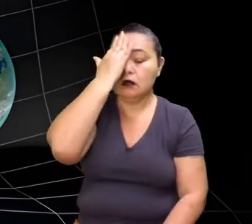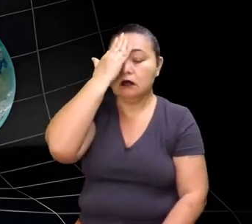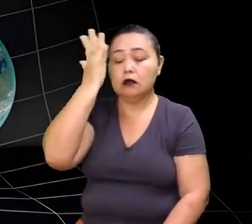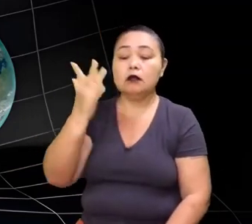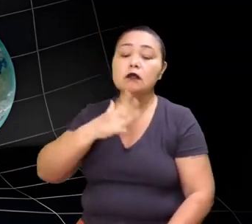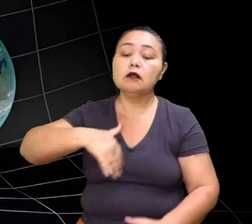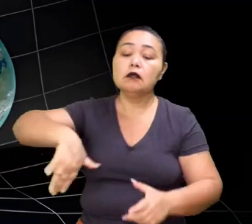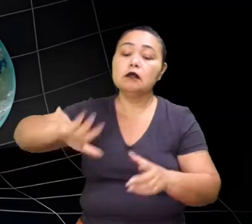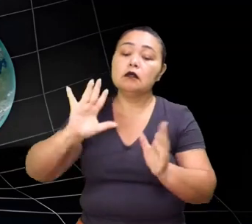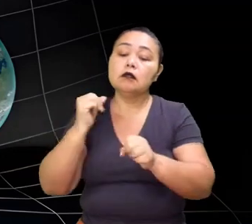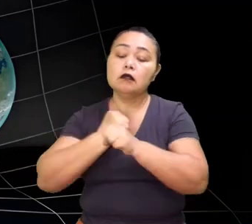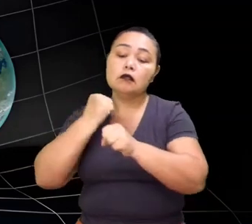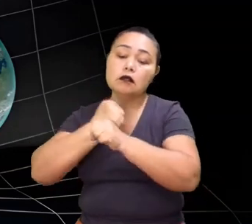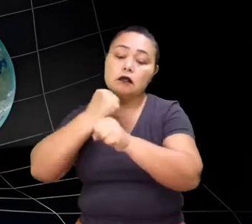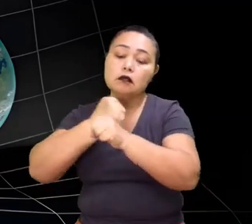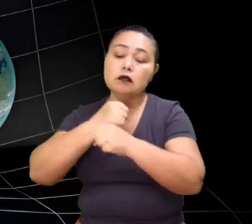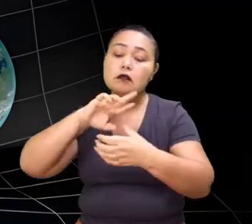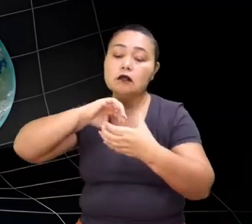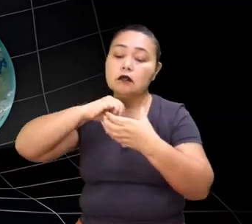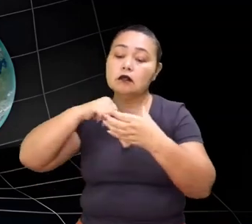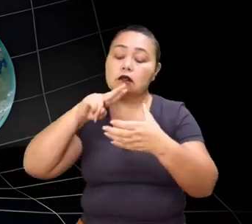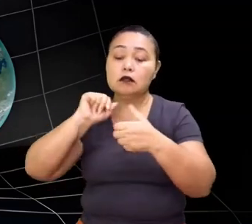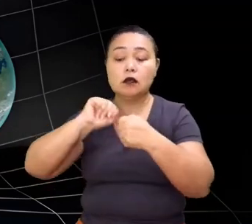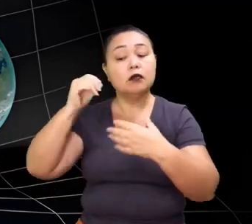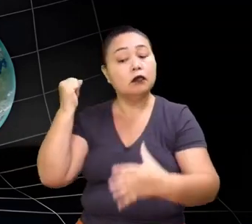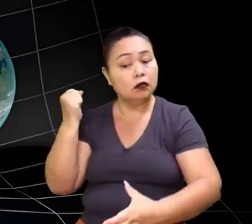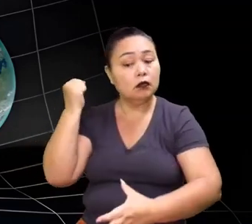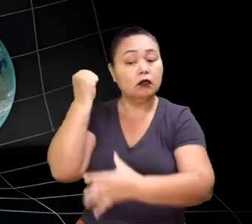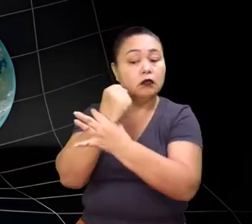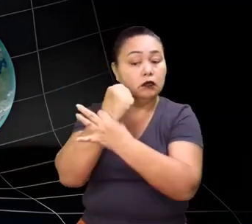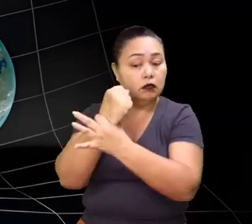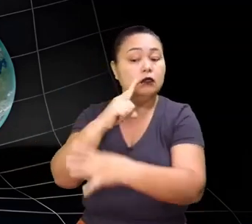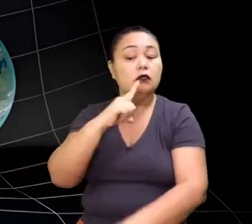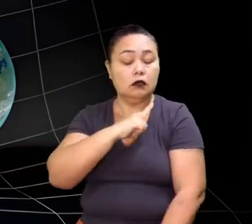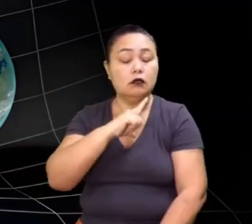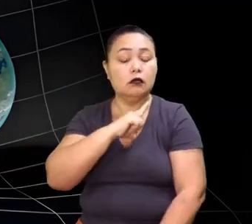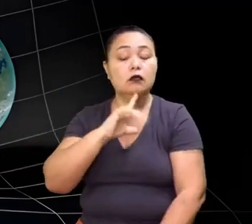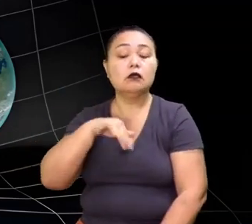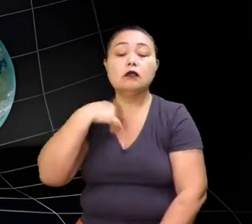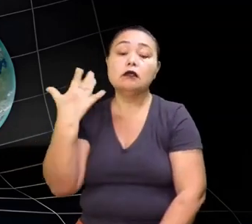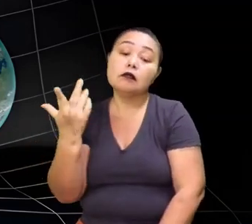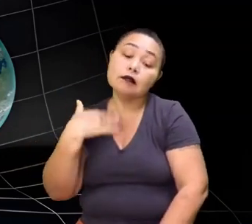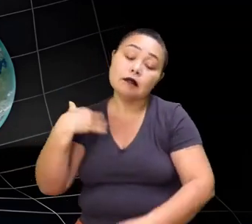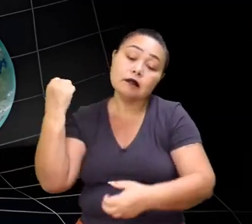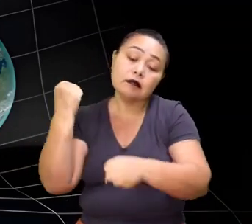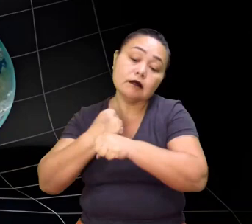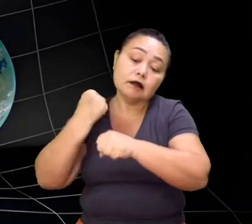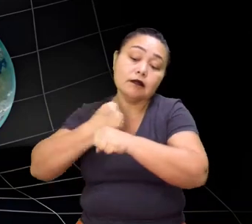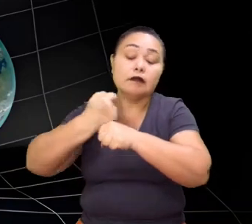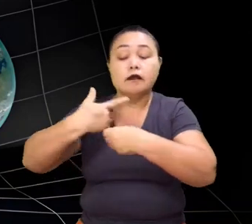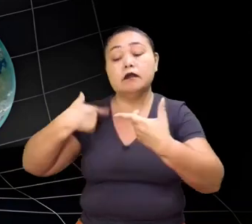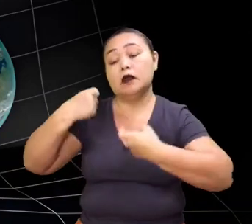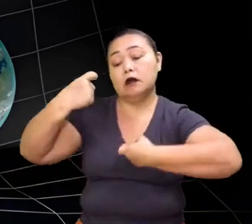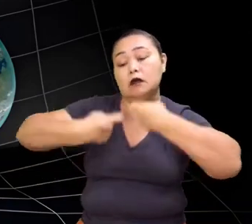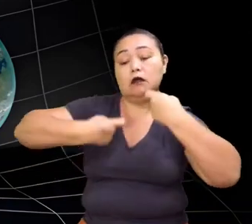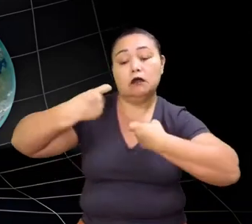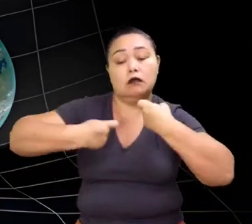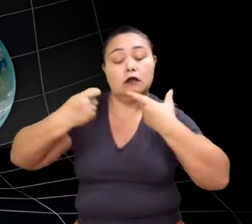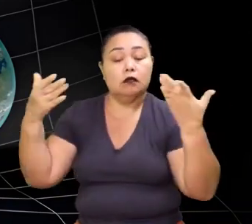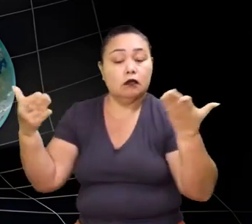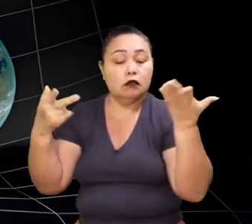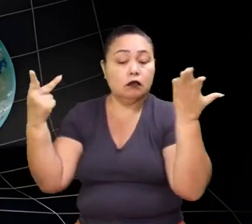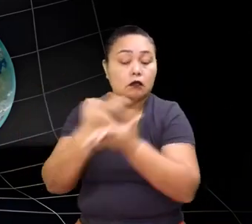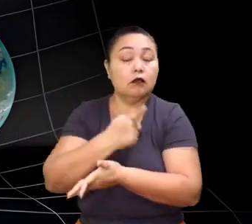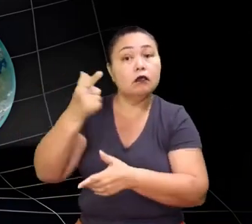usina nuclear bem construída ela é muito segura só que não existe assim bem construída se tiver uma guerra como nós temos